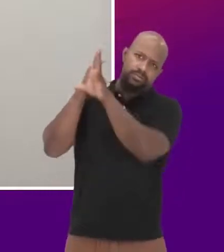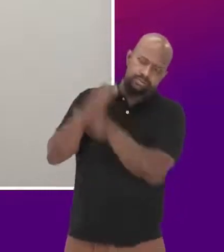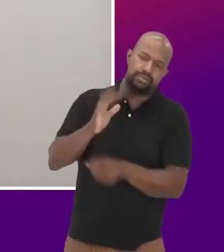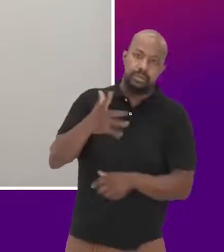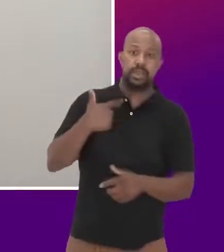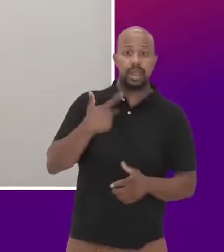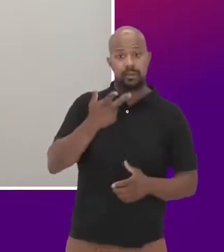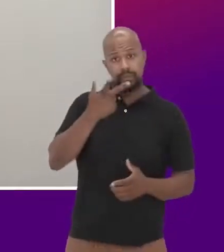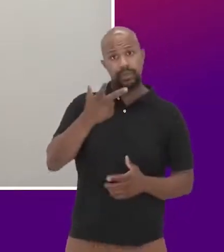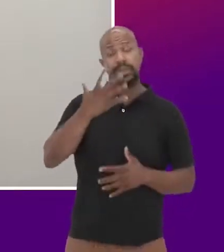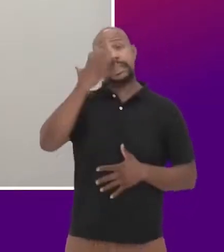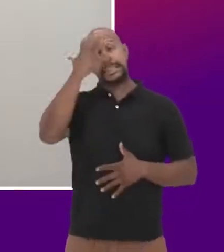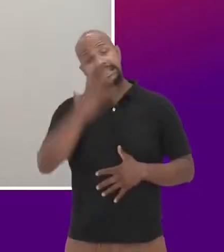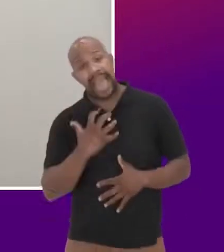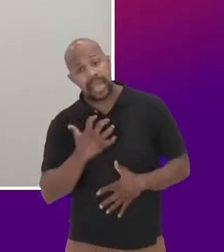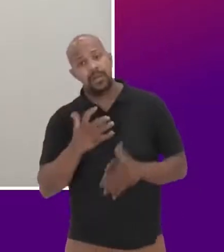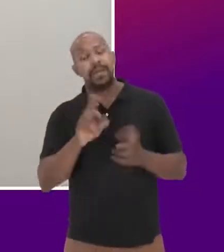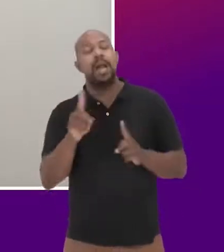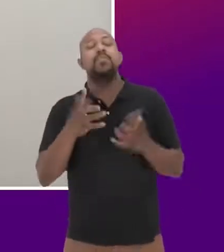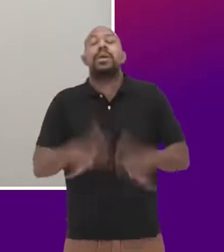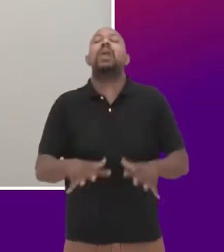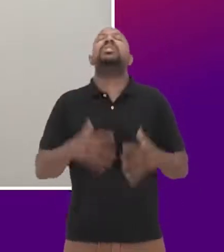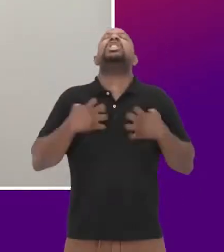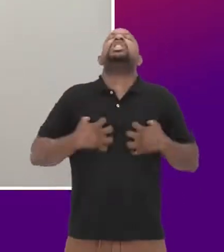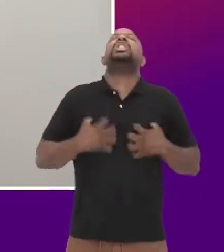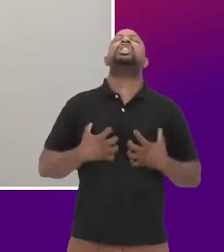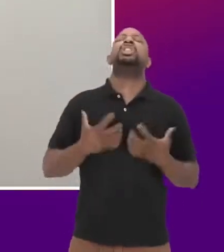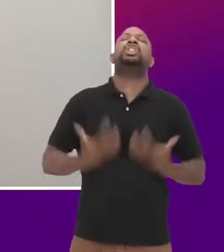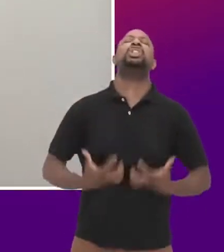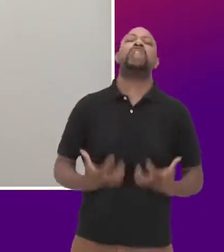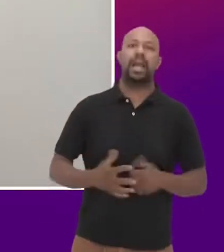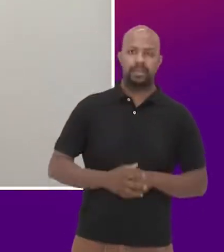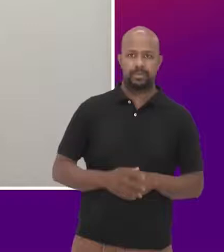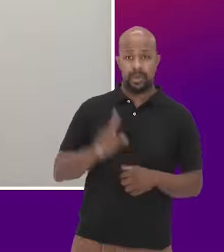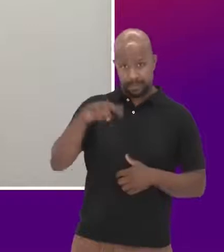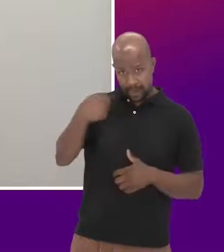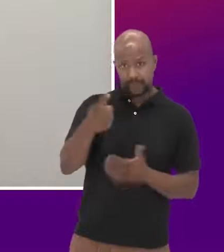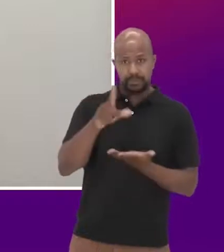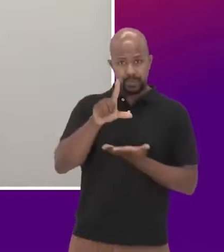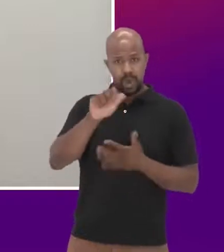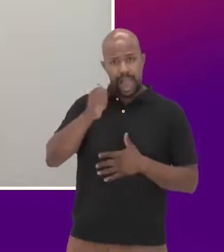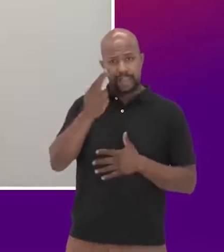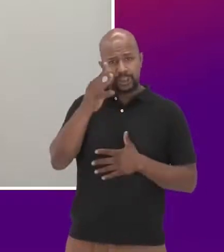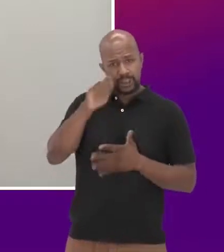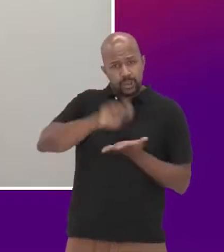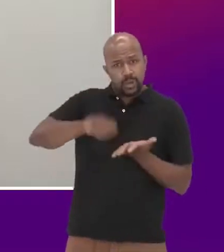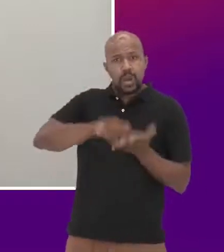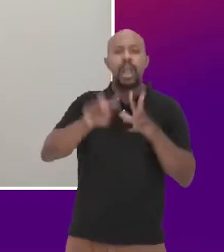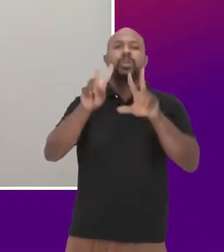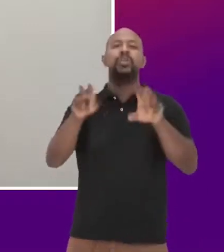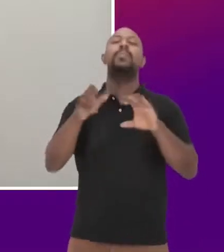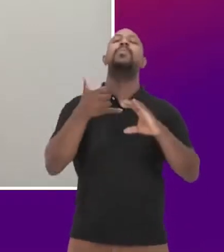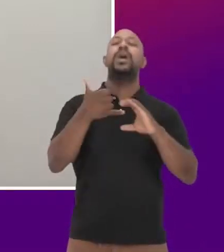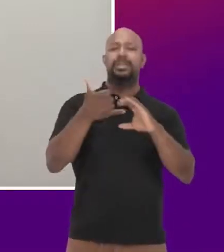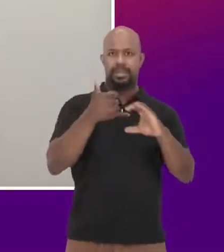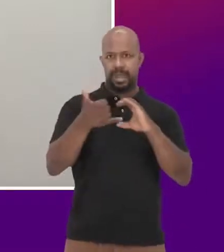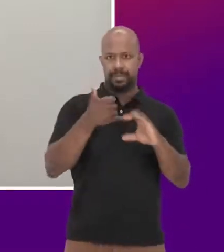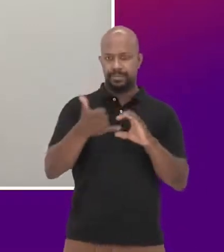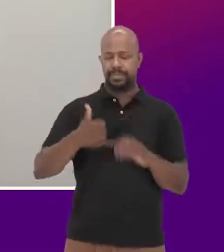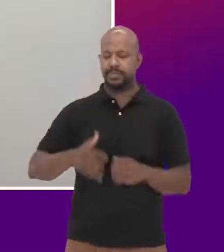procuro ser sério sem ser chato. E o meu próximo artigo é sobre os WhatsApps,